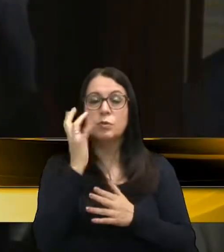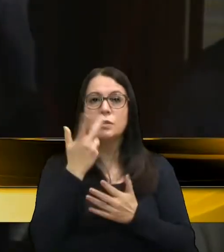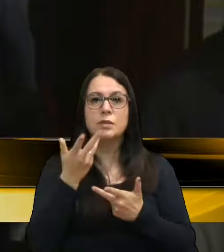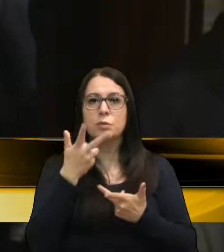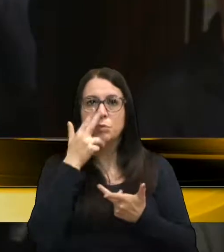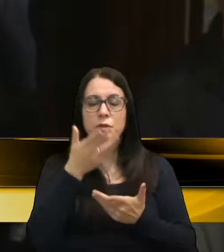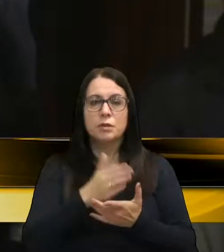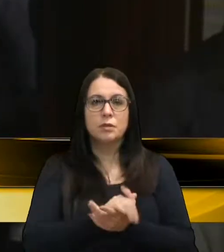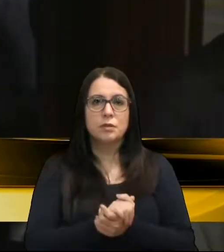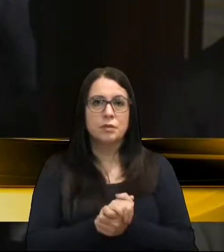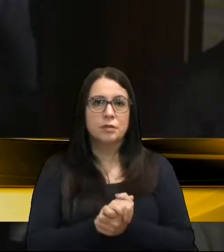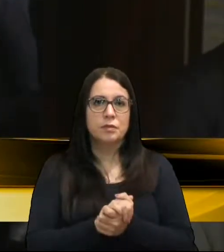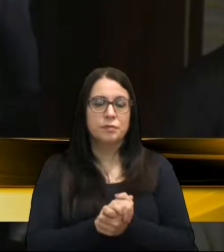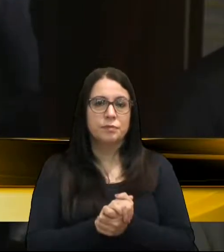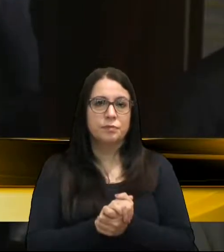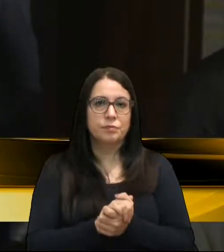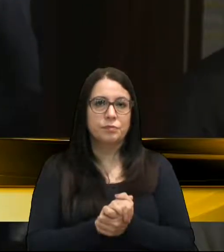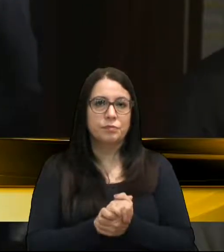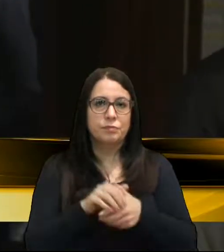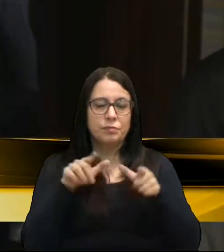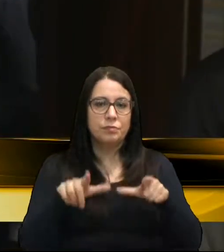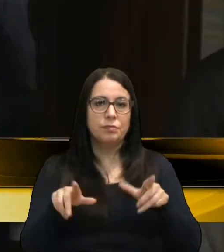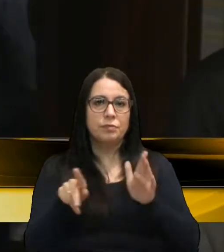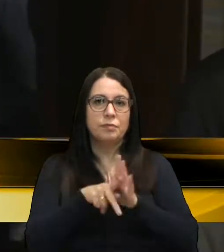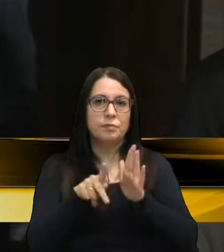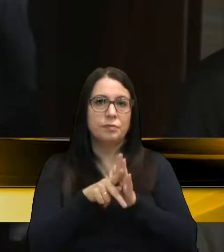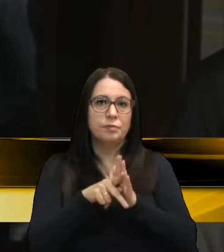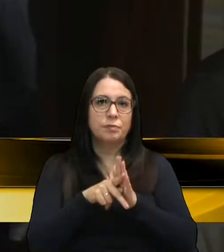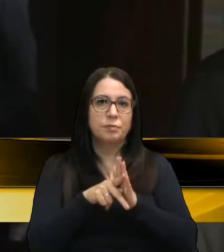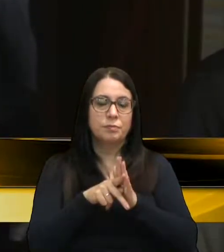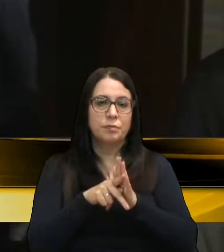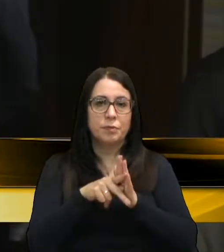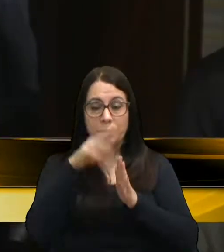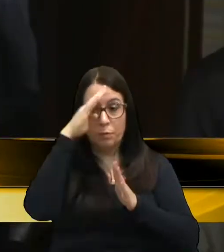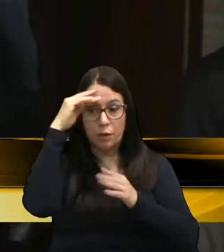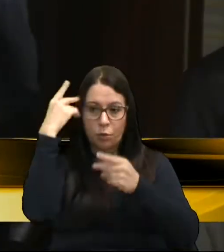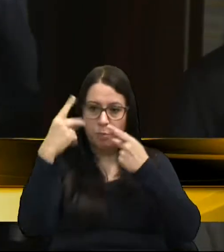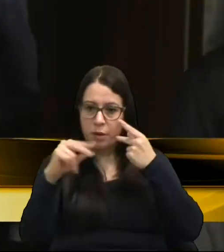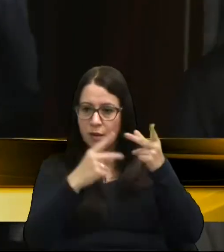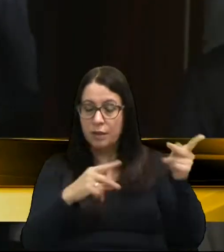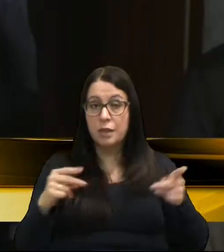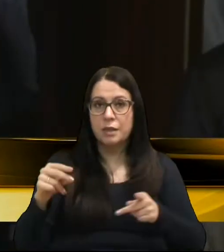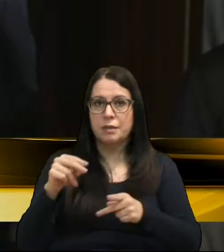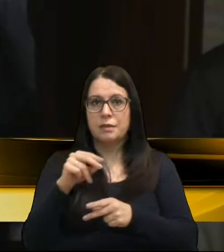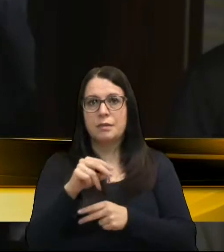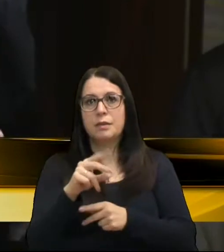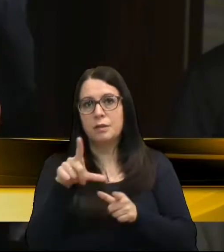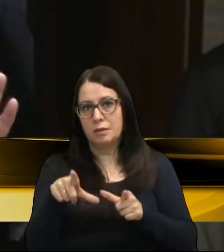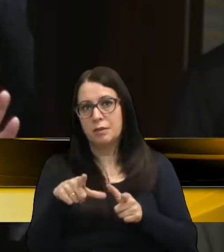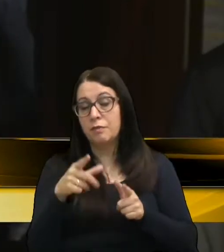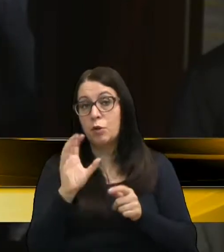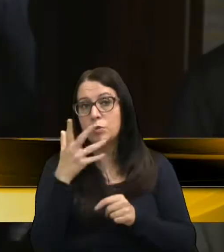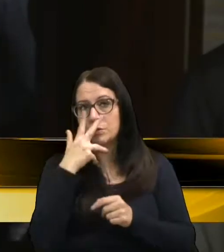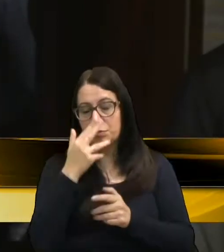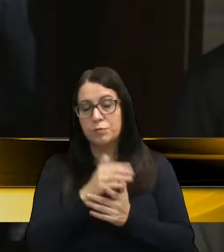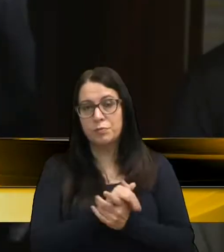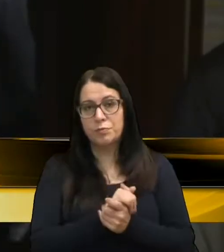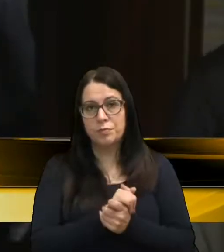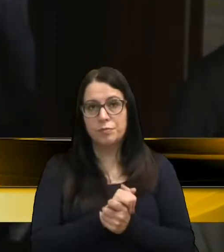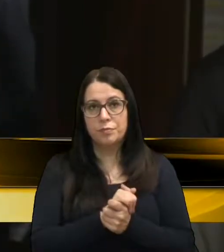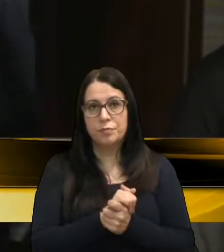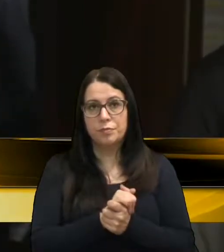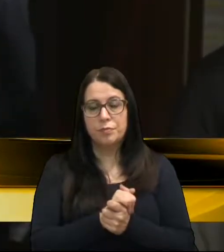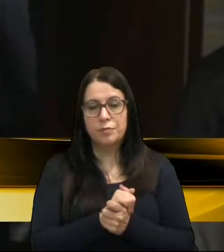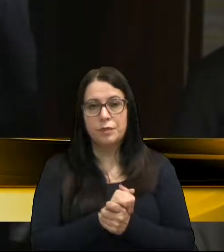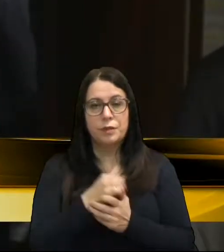agora lá no lugar apropriado para a Umbanda, para os rituais religiosos da Umbanda. Vai acontecer a mesma coisa.